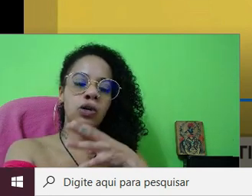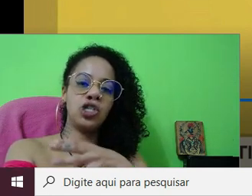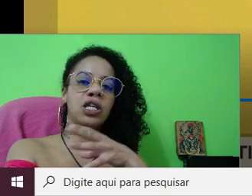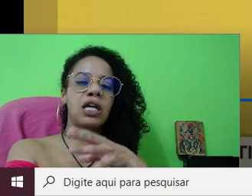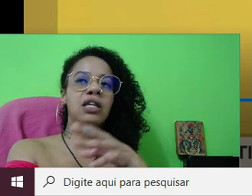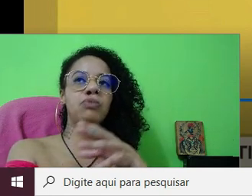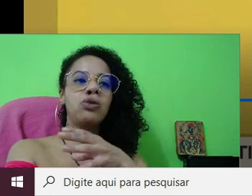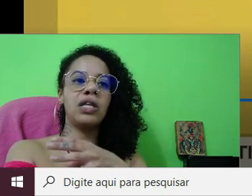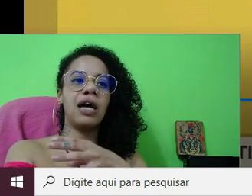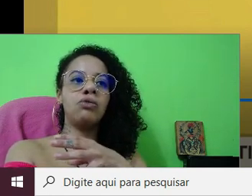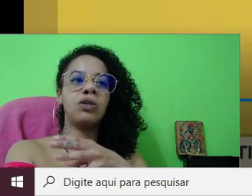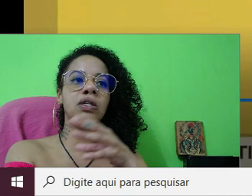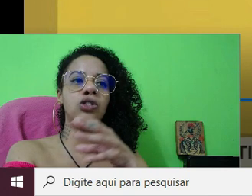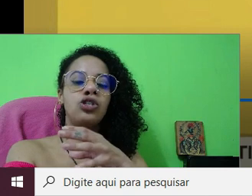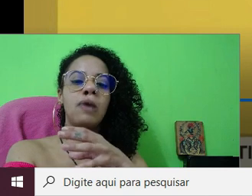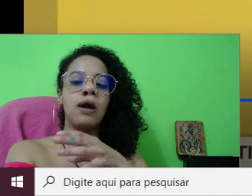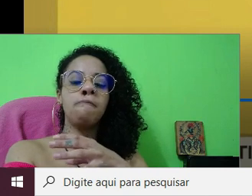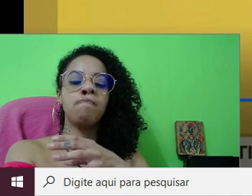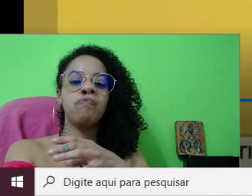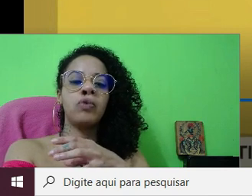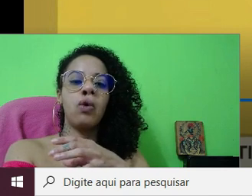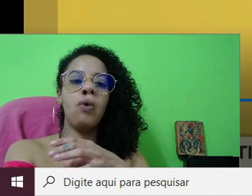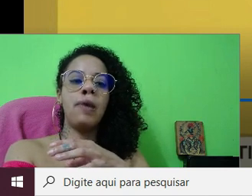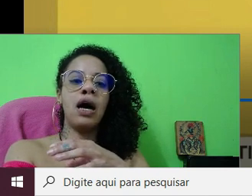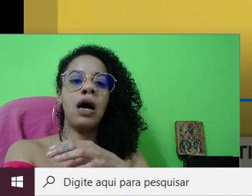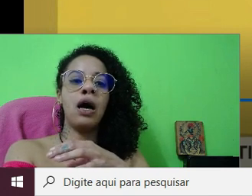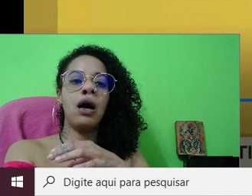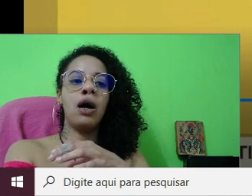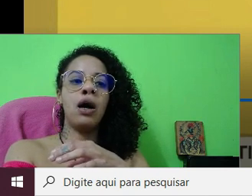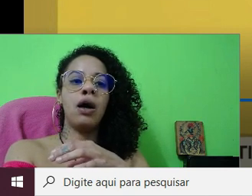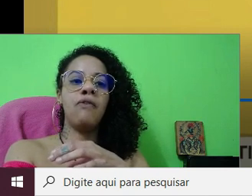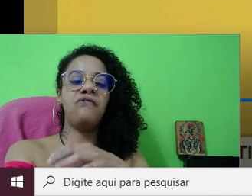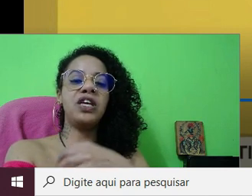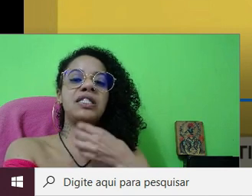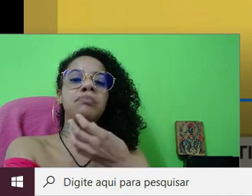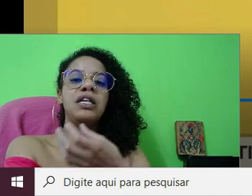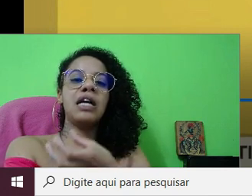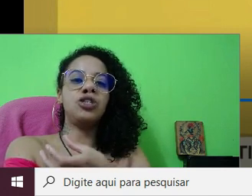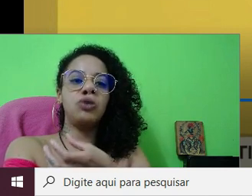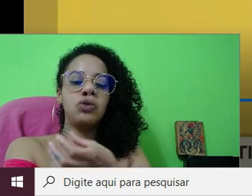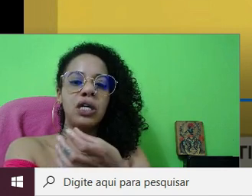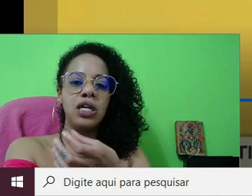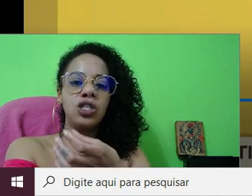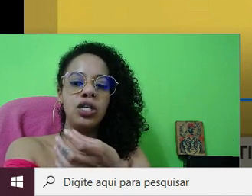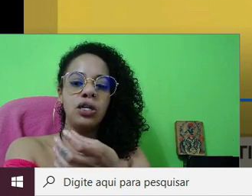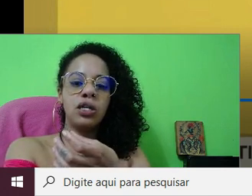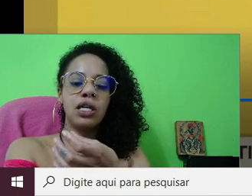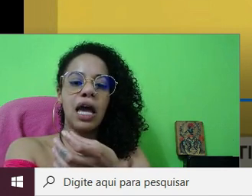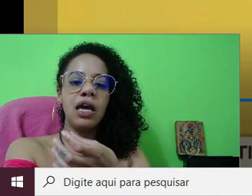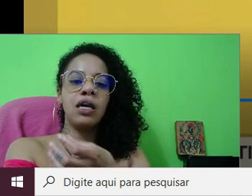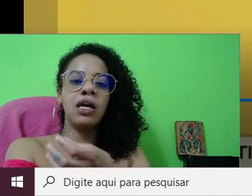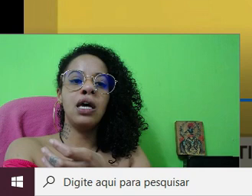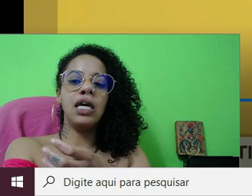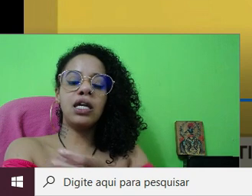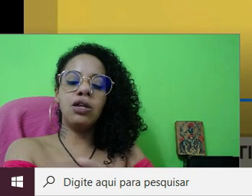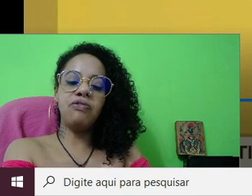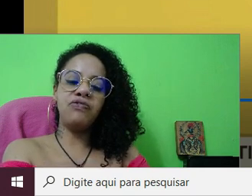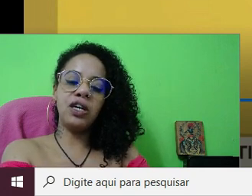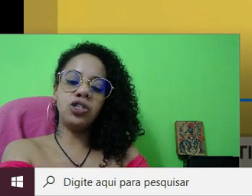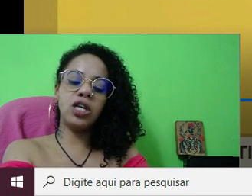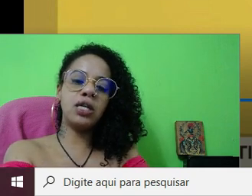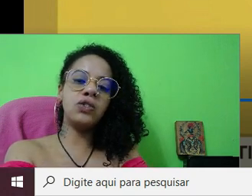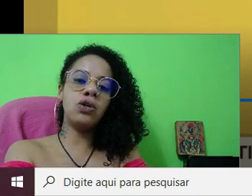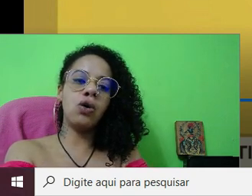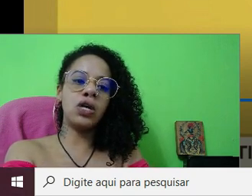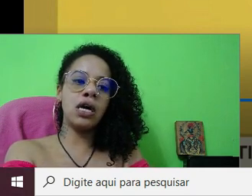só acho que tem que ter muito cuidado quando existe uma uma visibilidade muito grande né E